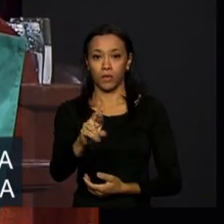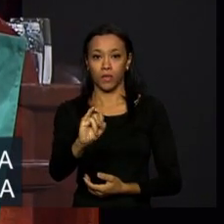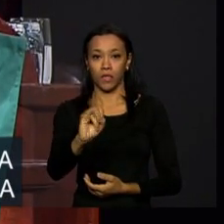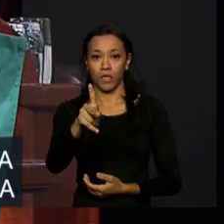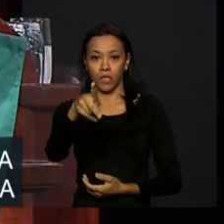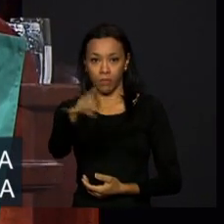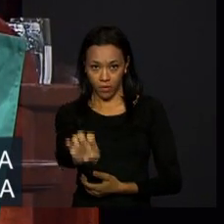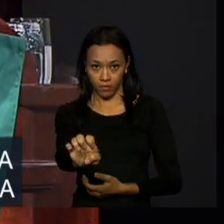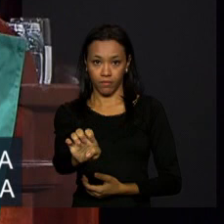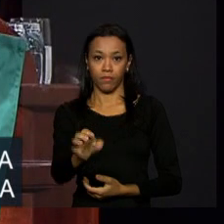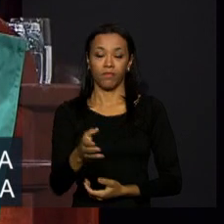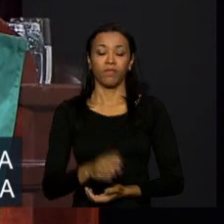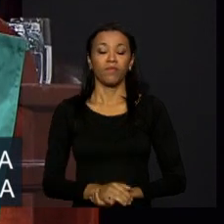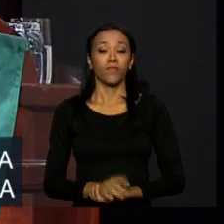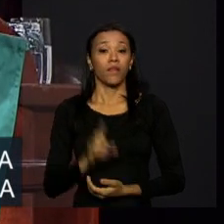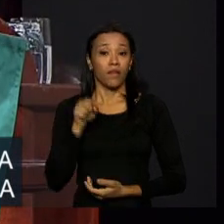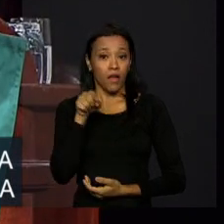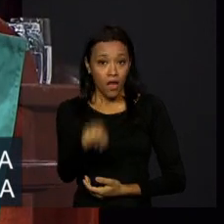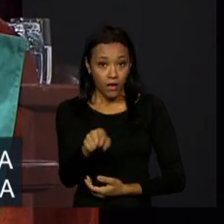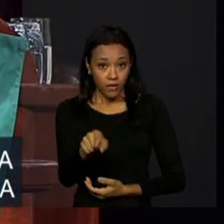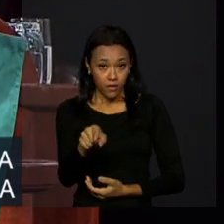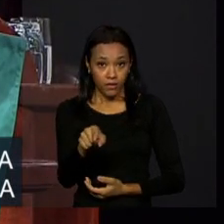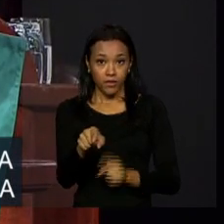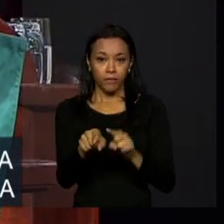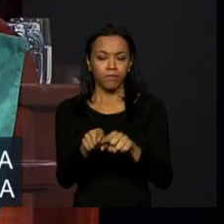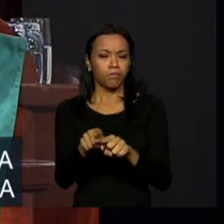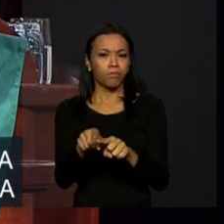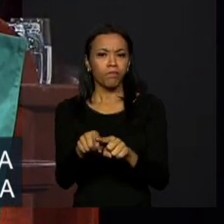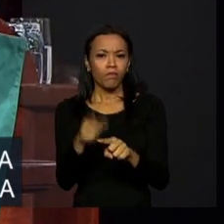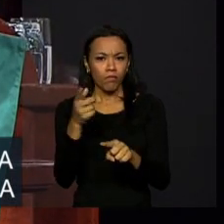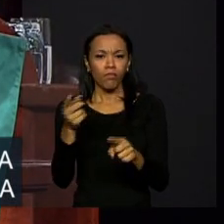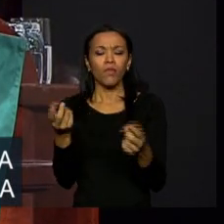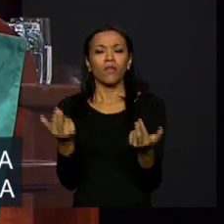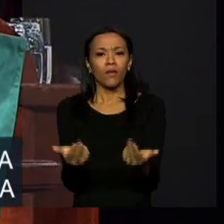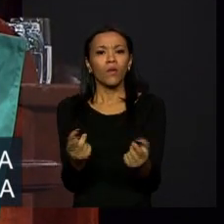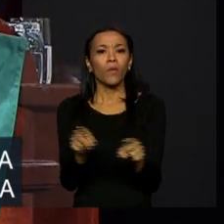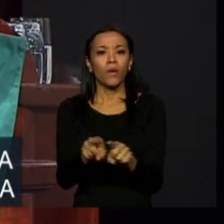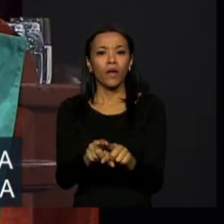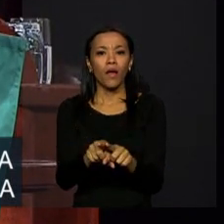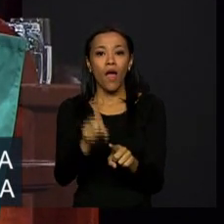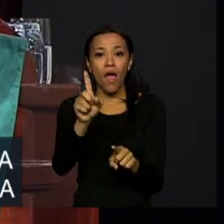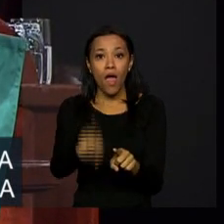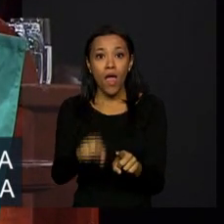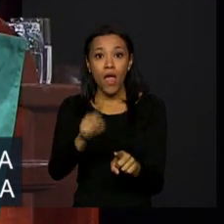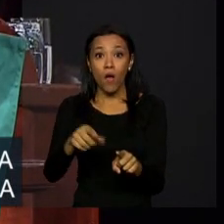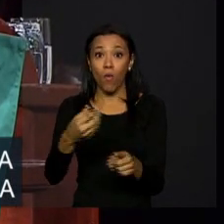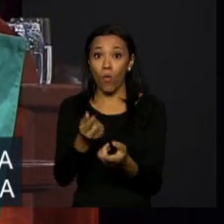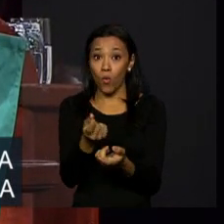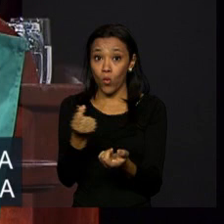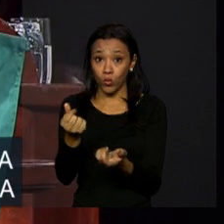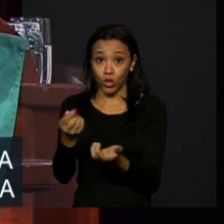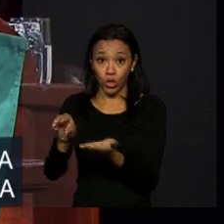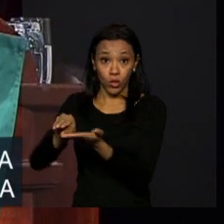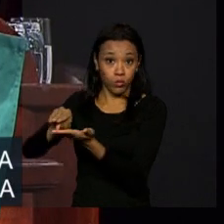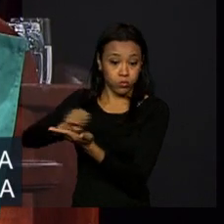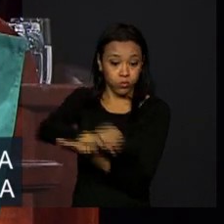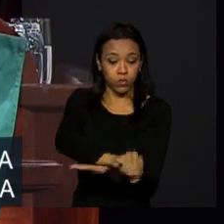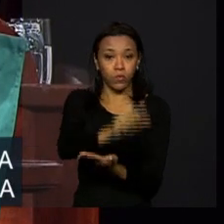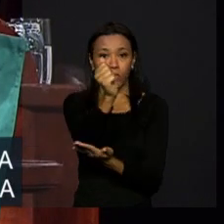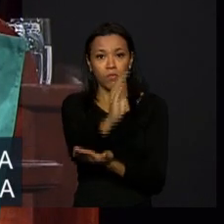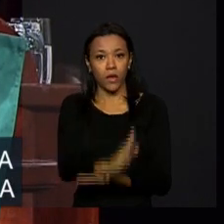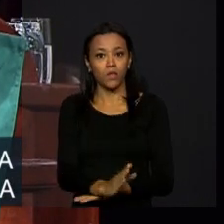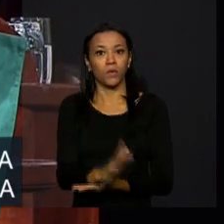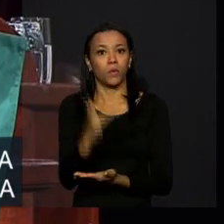força brasileira essa aquisição corresponde também ao maior investimento Sueco no Brasil